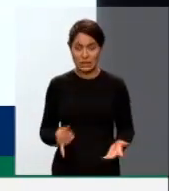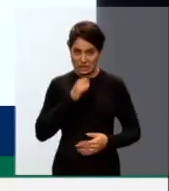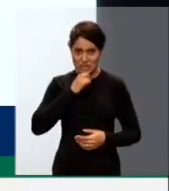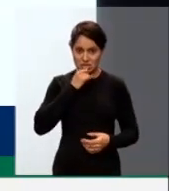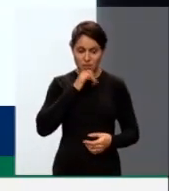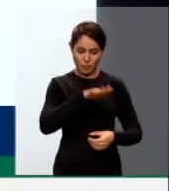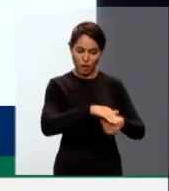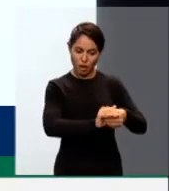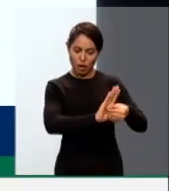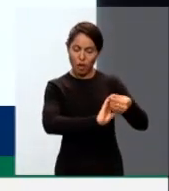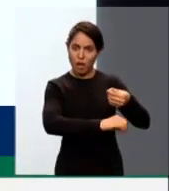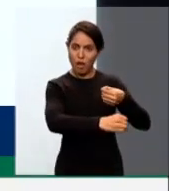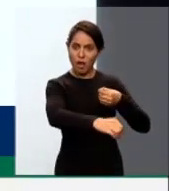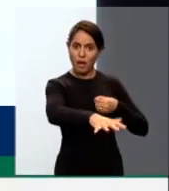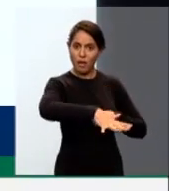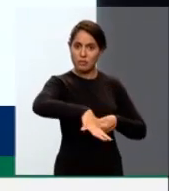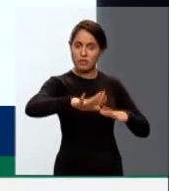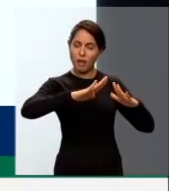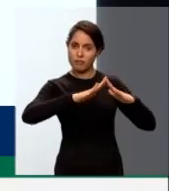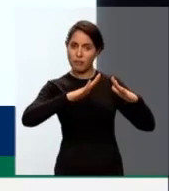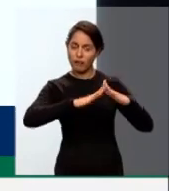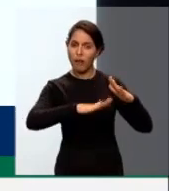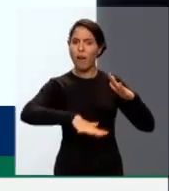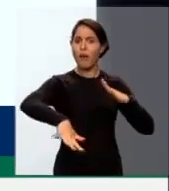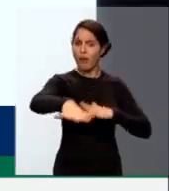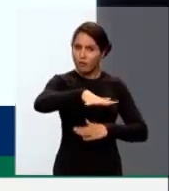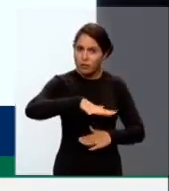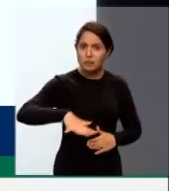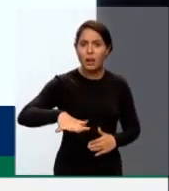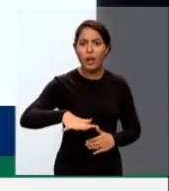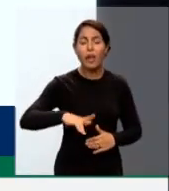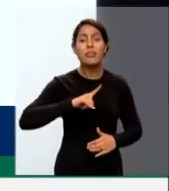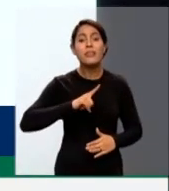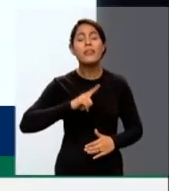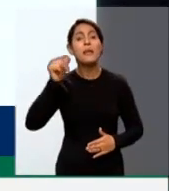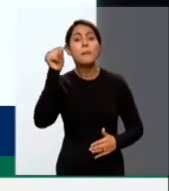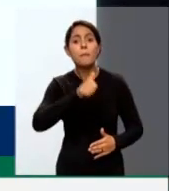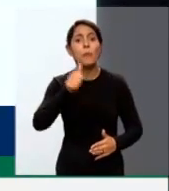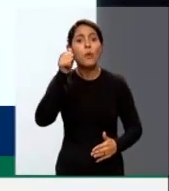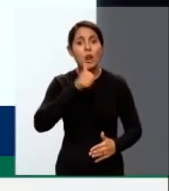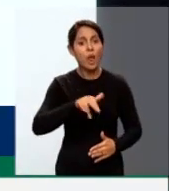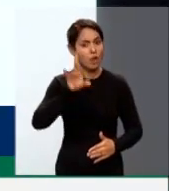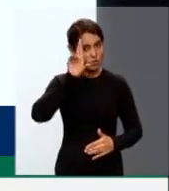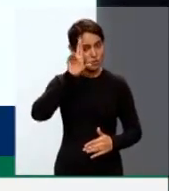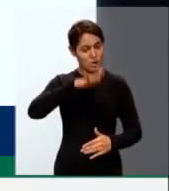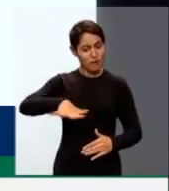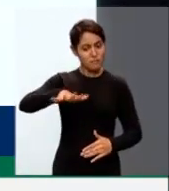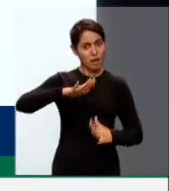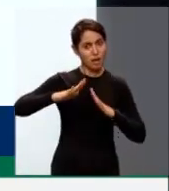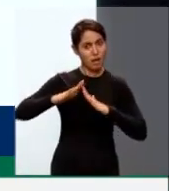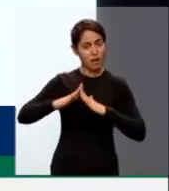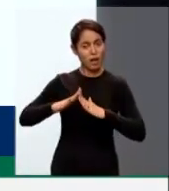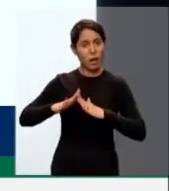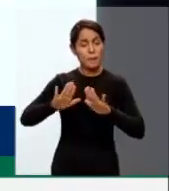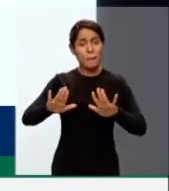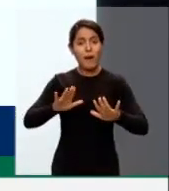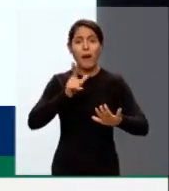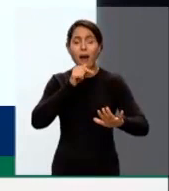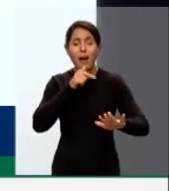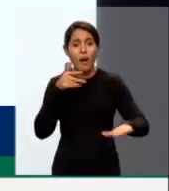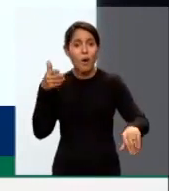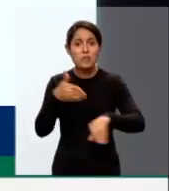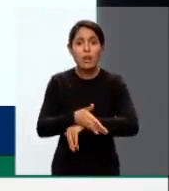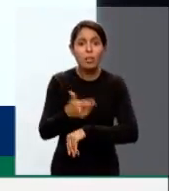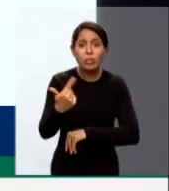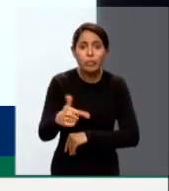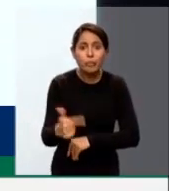passa do lado da casa de muitas dessas mulheres que são aquelas que sustentam suas casas, isso é não ter acesso à